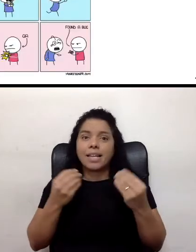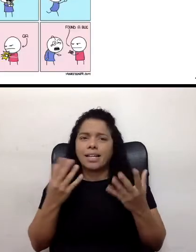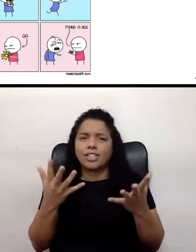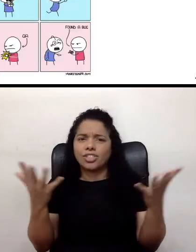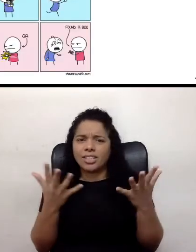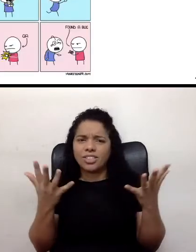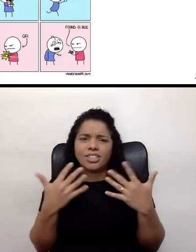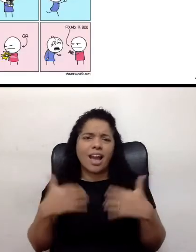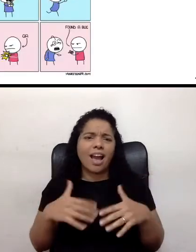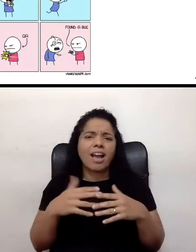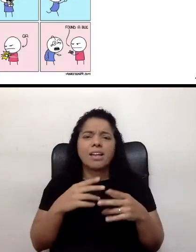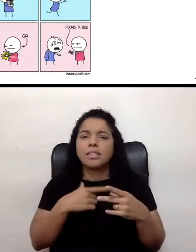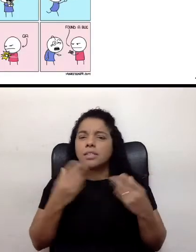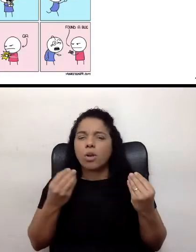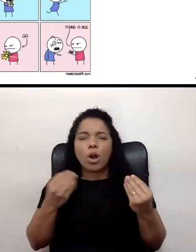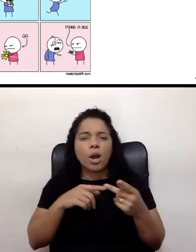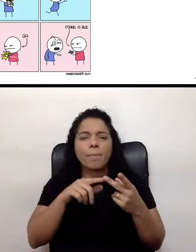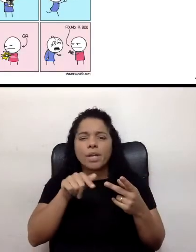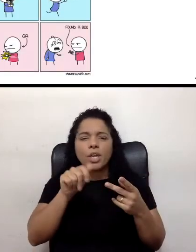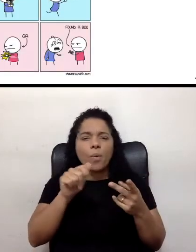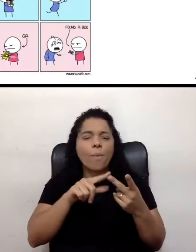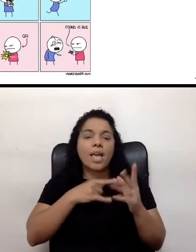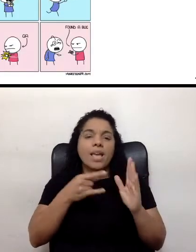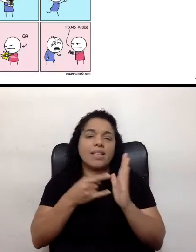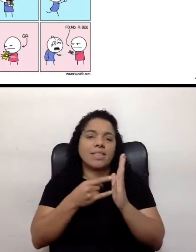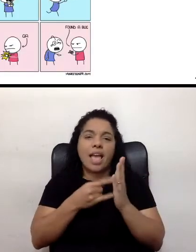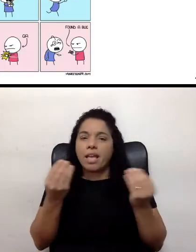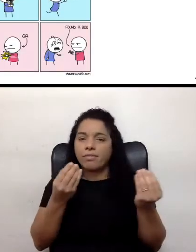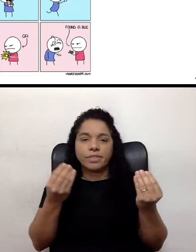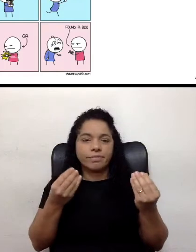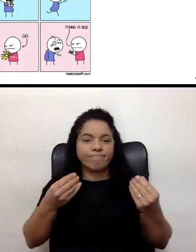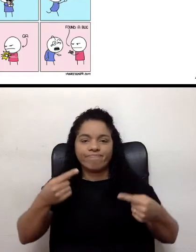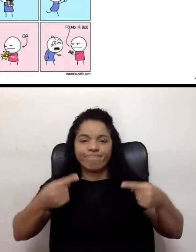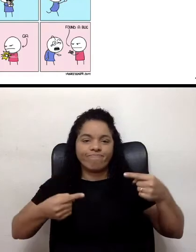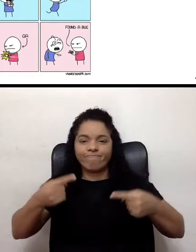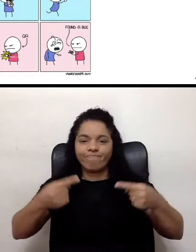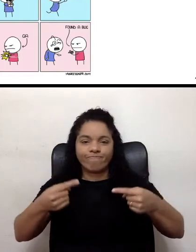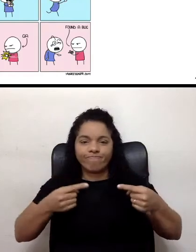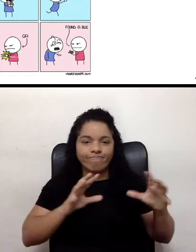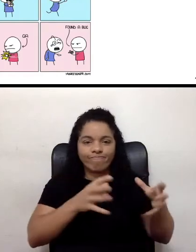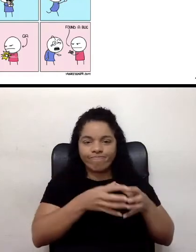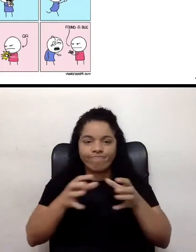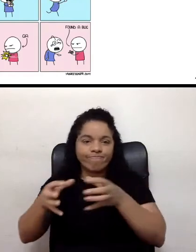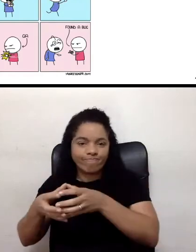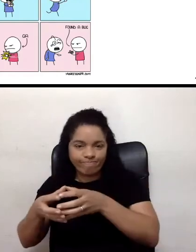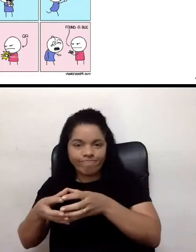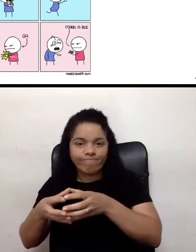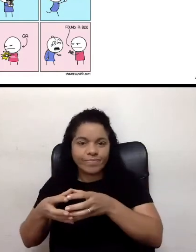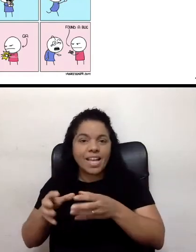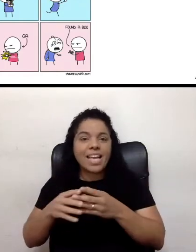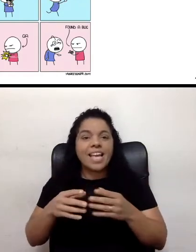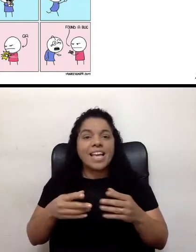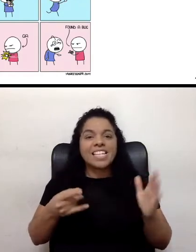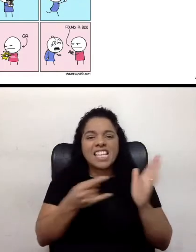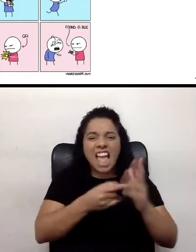gente? O pobre do QA e o dev. Quem nunca? O pobre do dev todo